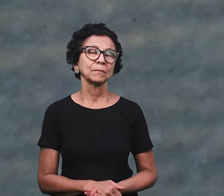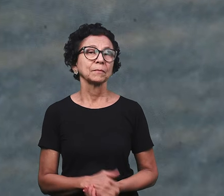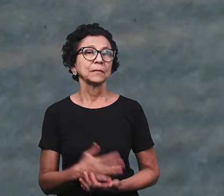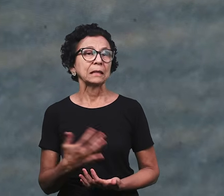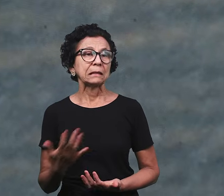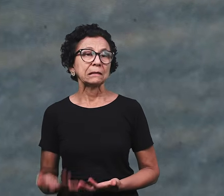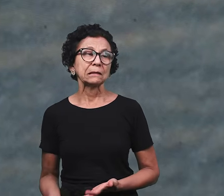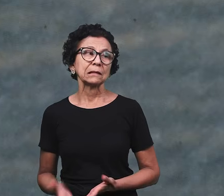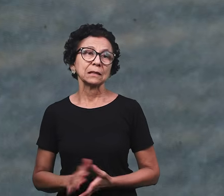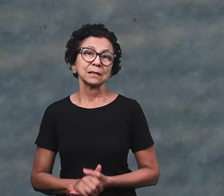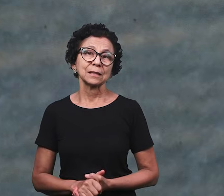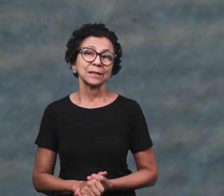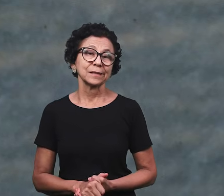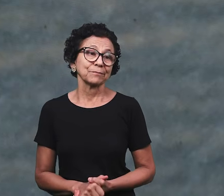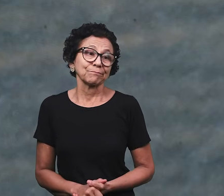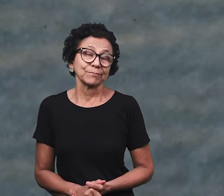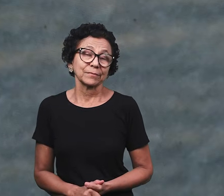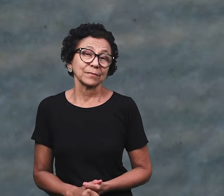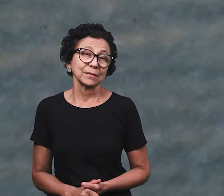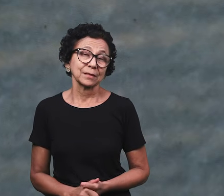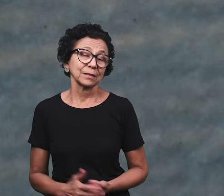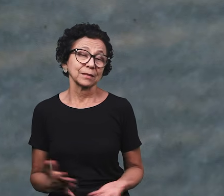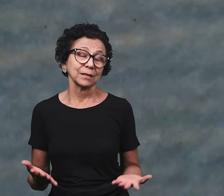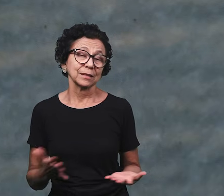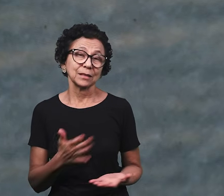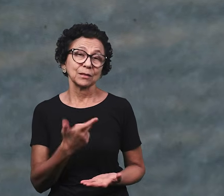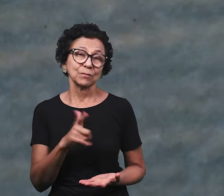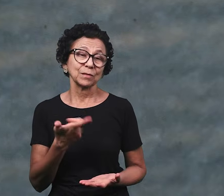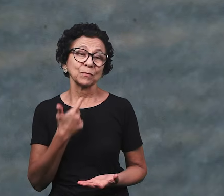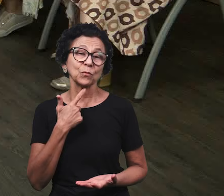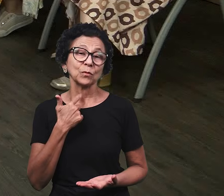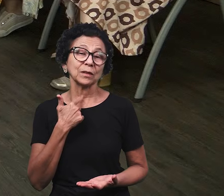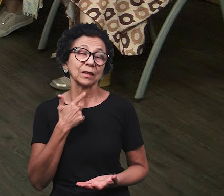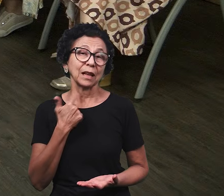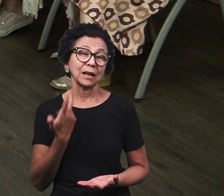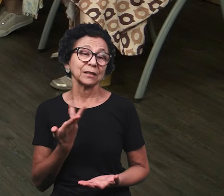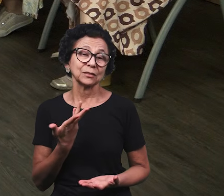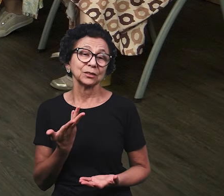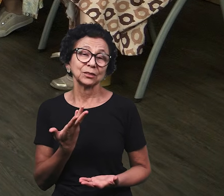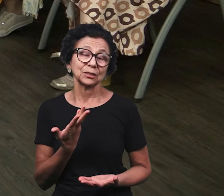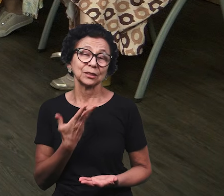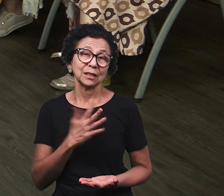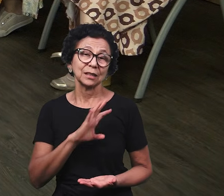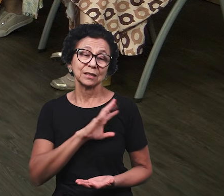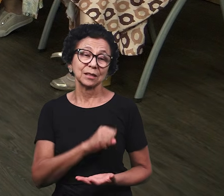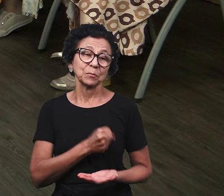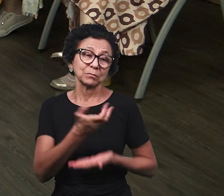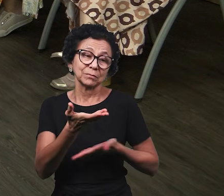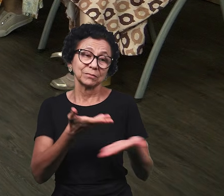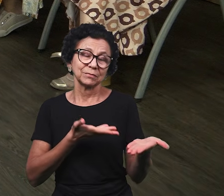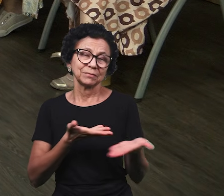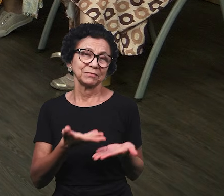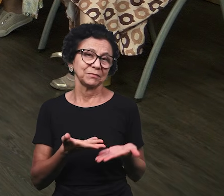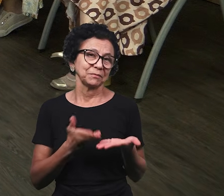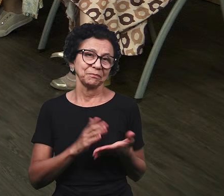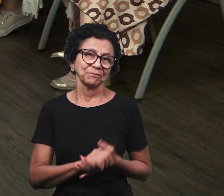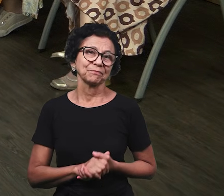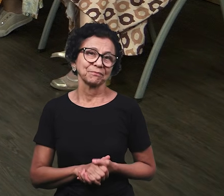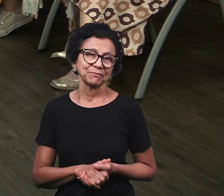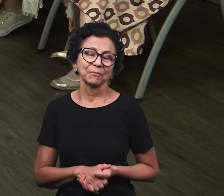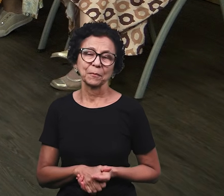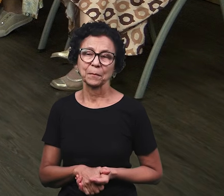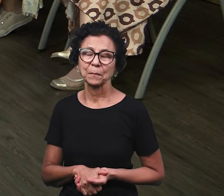Baixo Guandu. E então, Diogo, mesmo quando não temos vontade nenhuma, a Rebeca termina com essa